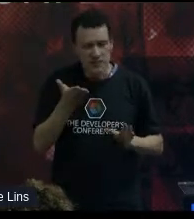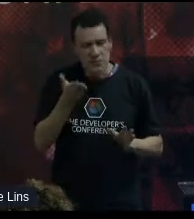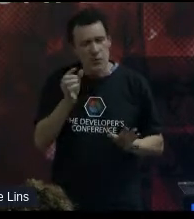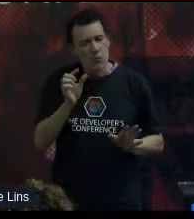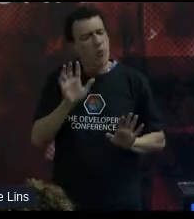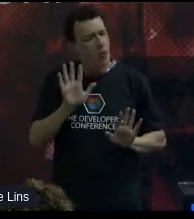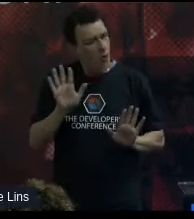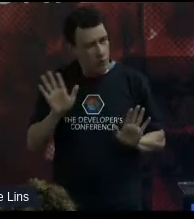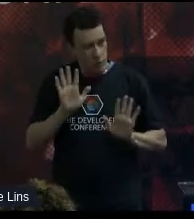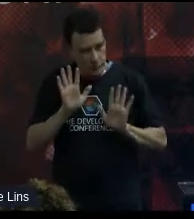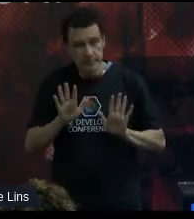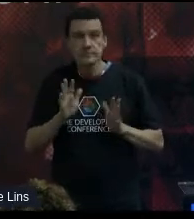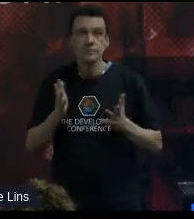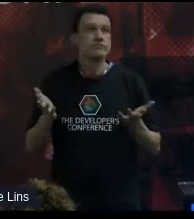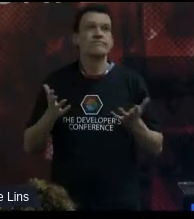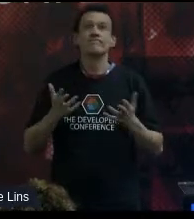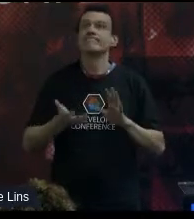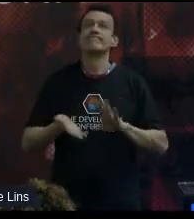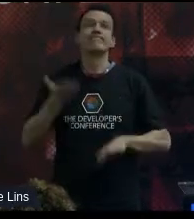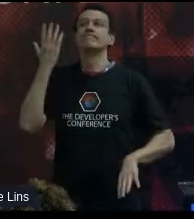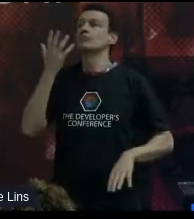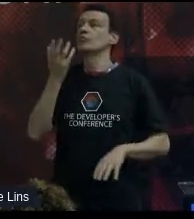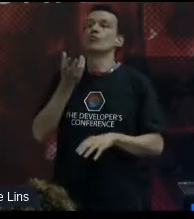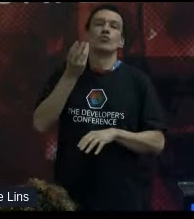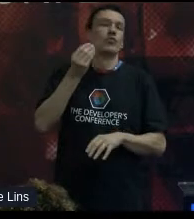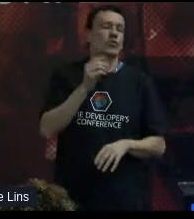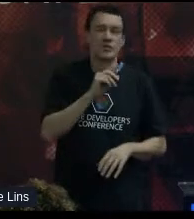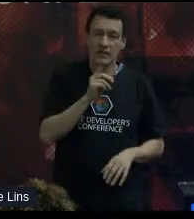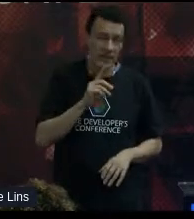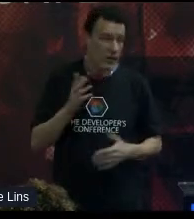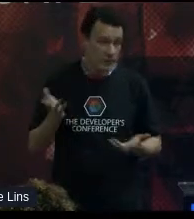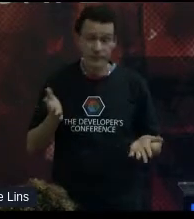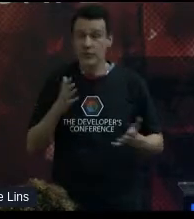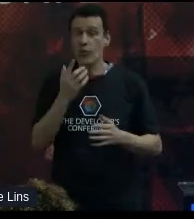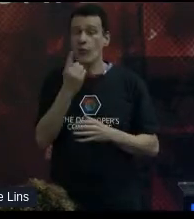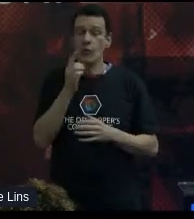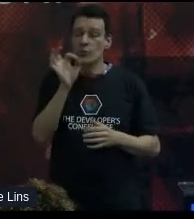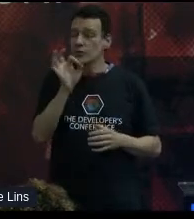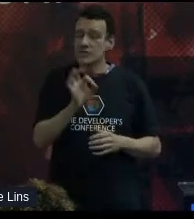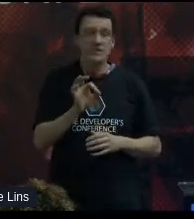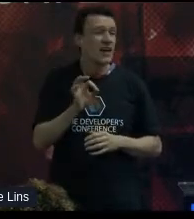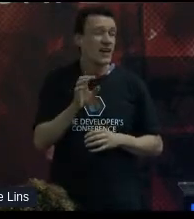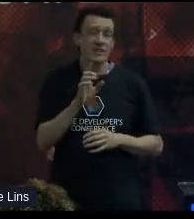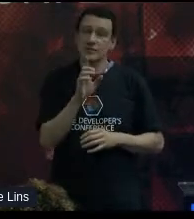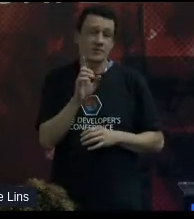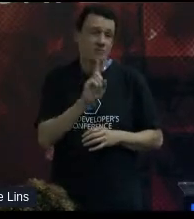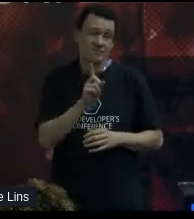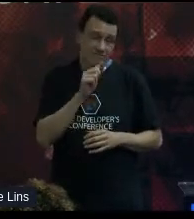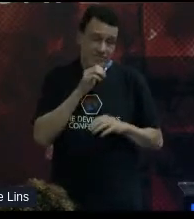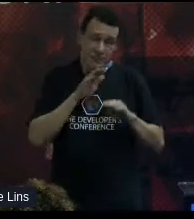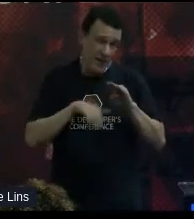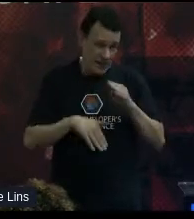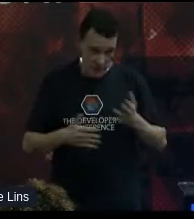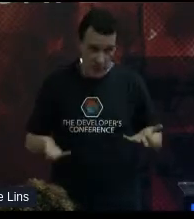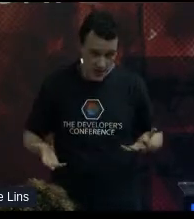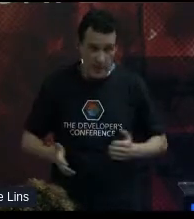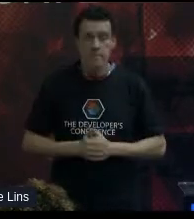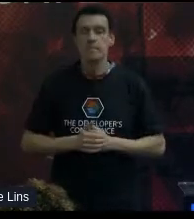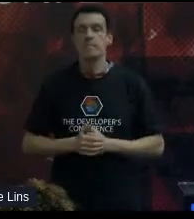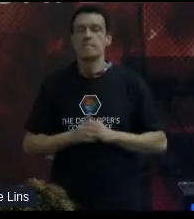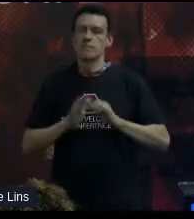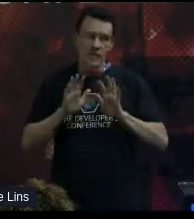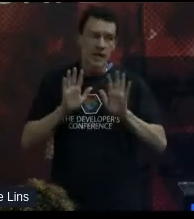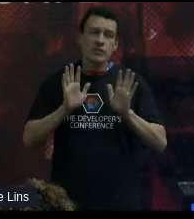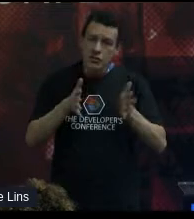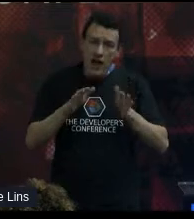Mas não foi nem o suficiente para ultrapassar ainda a barreira dos 1%. Apesar dessa melhora, o